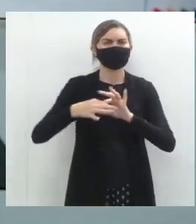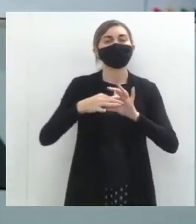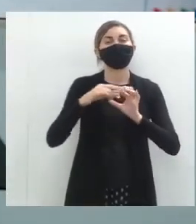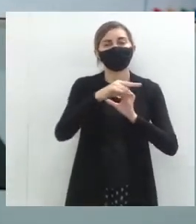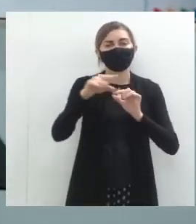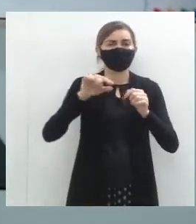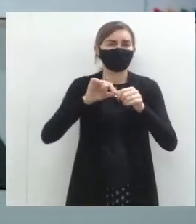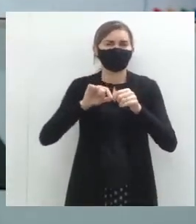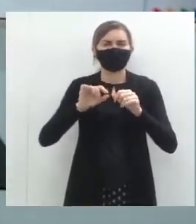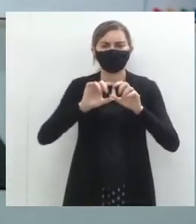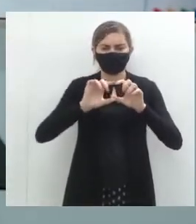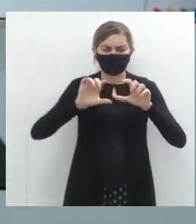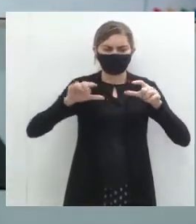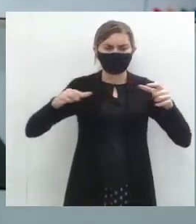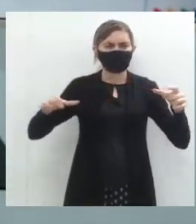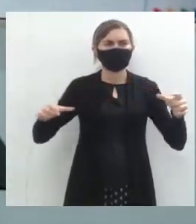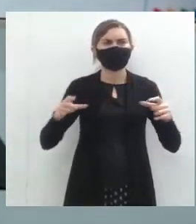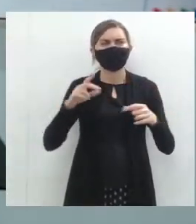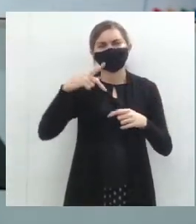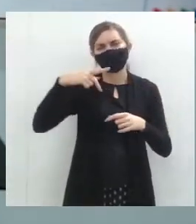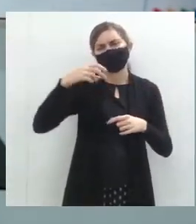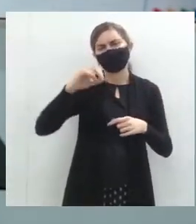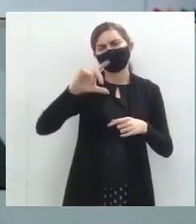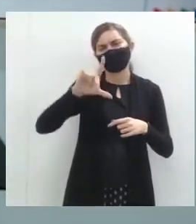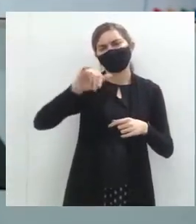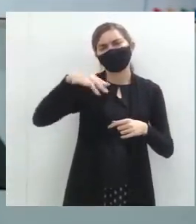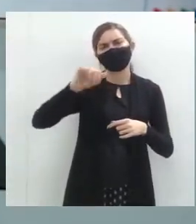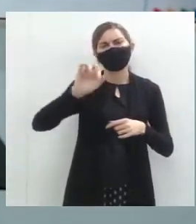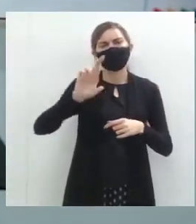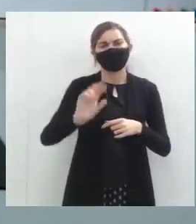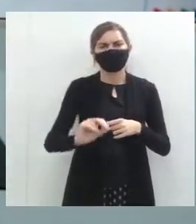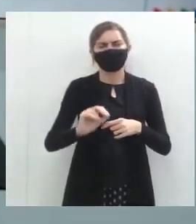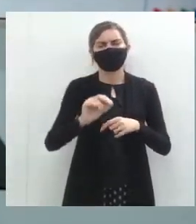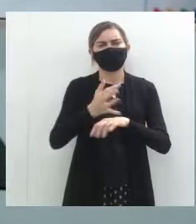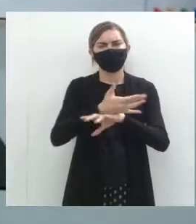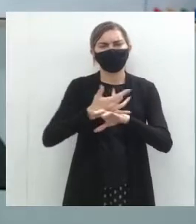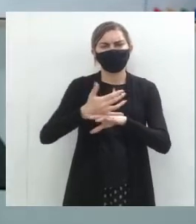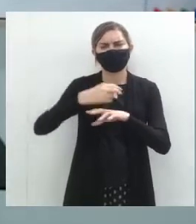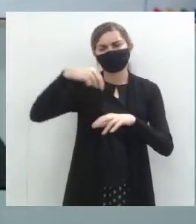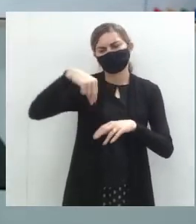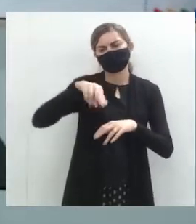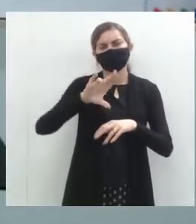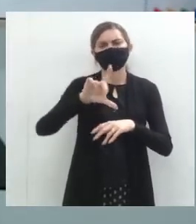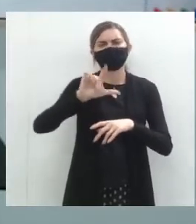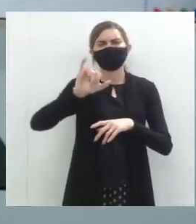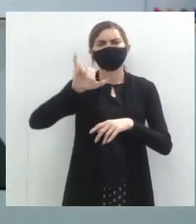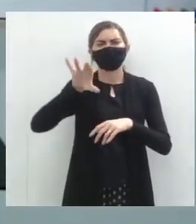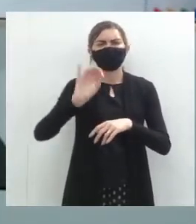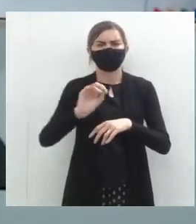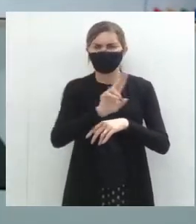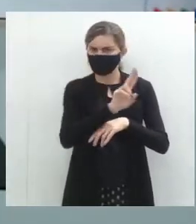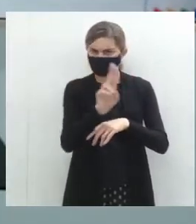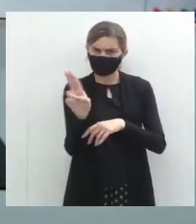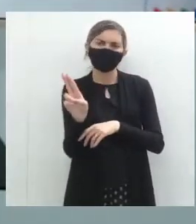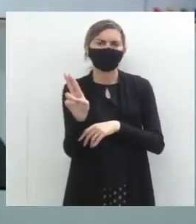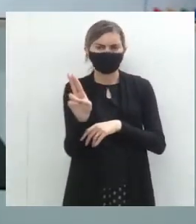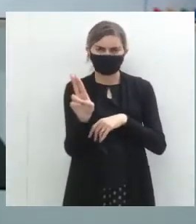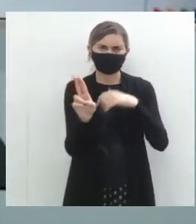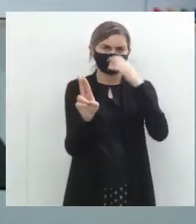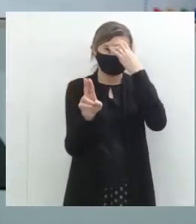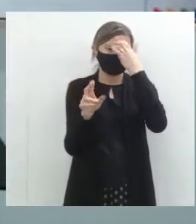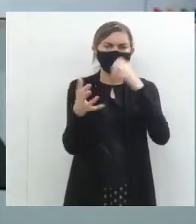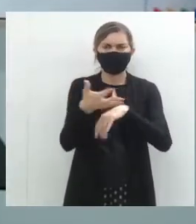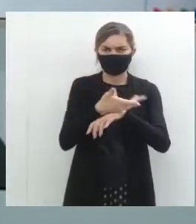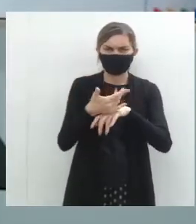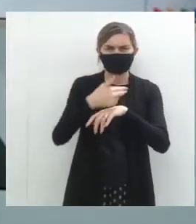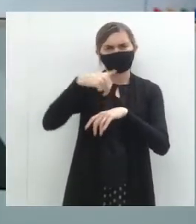você vai formar um polímero. E o nome do polímero é chamado de ácido nucleico. O nome do polímero é chamado de